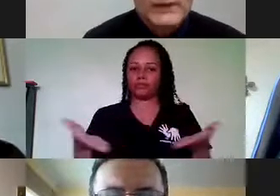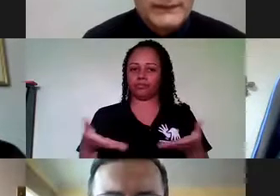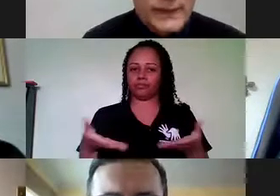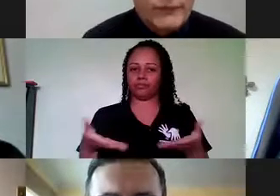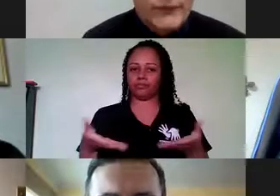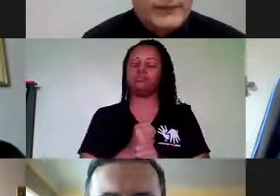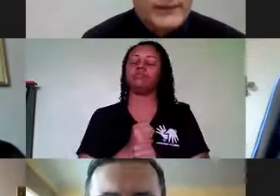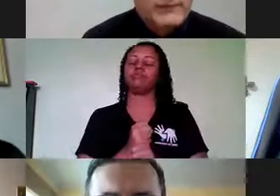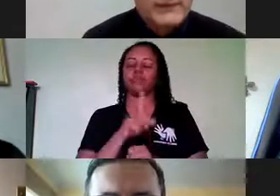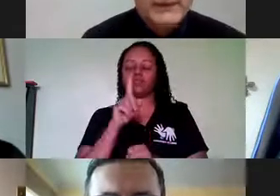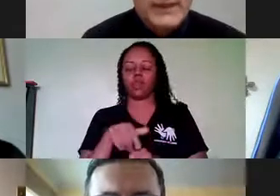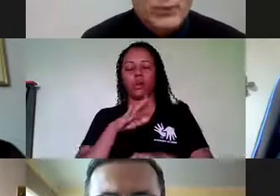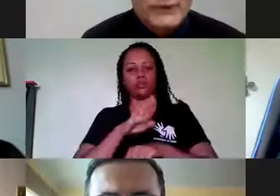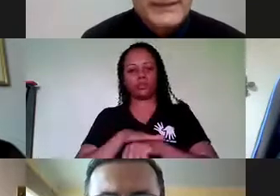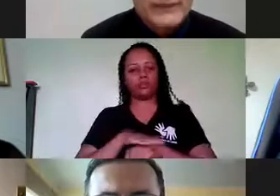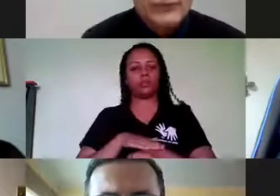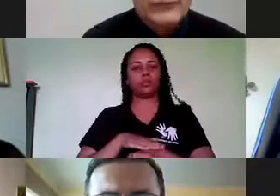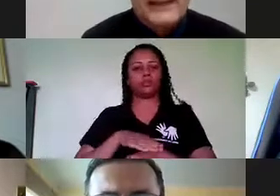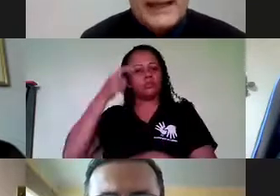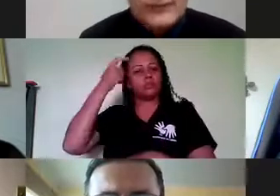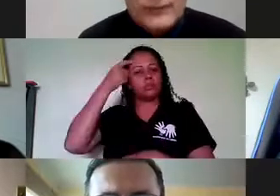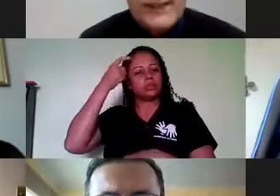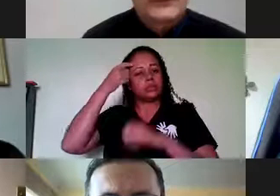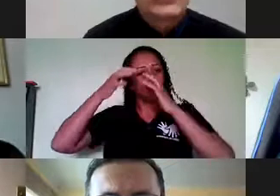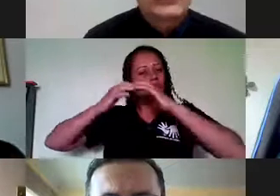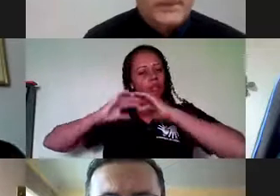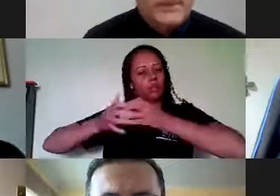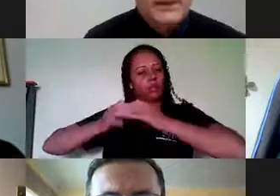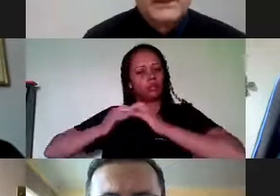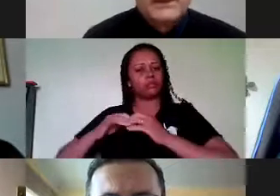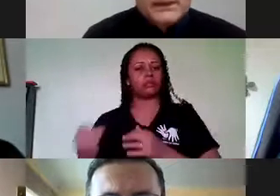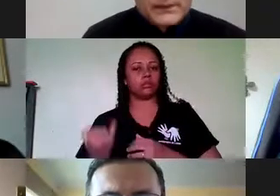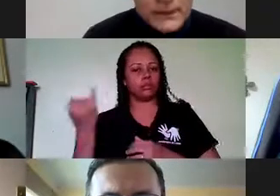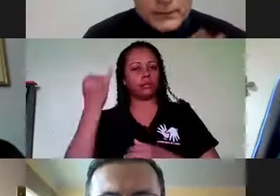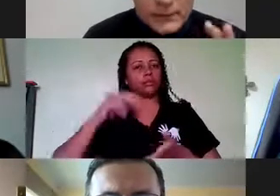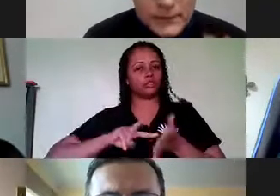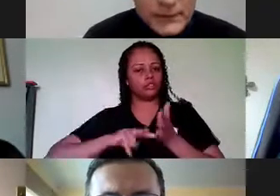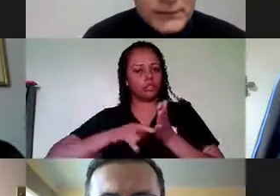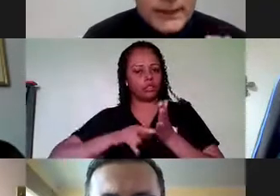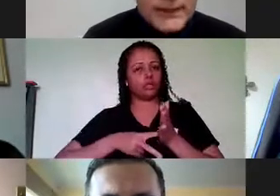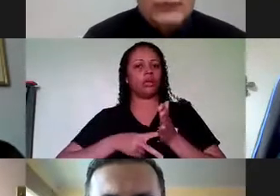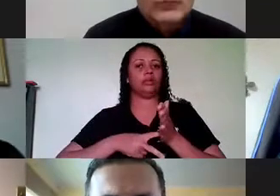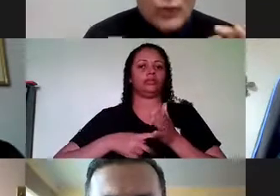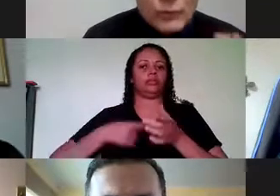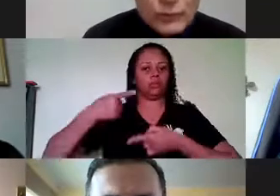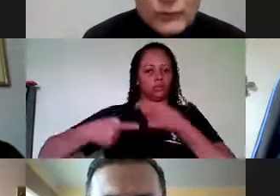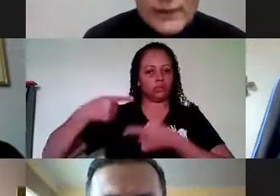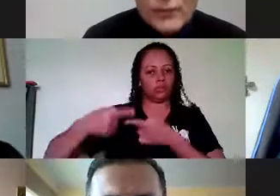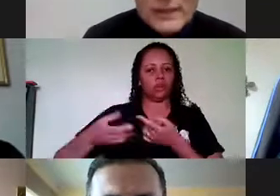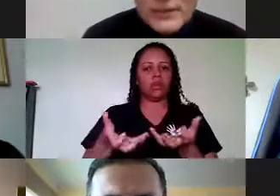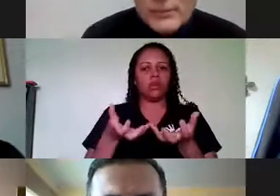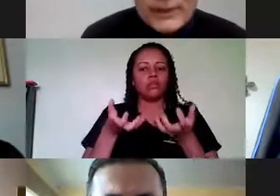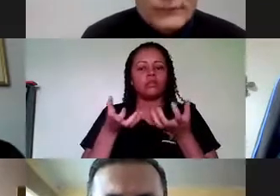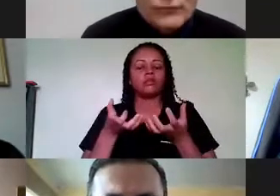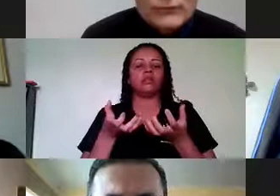momento de reflexão da importância dos sindicatos naquela discussão. eu queria deixar claro, todos os anos,